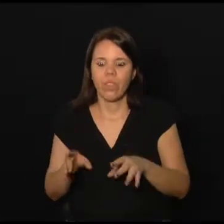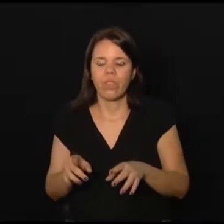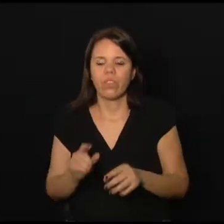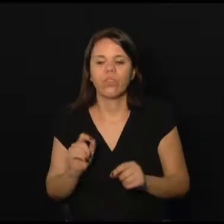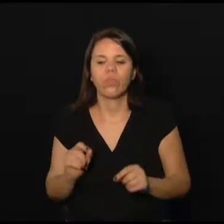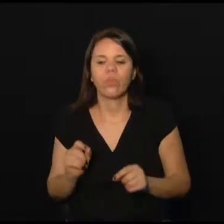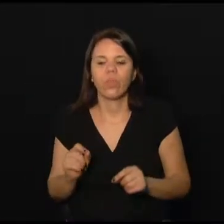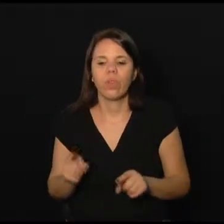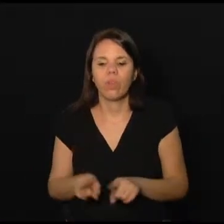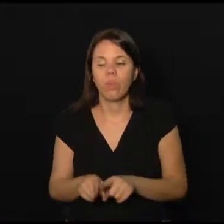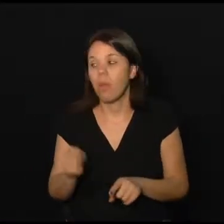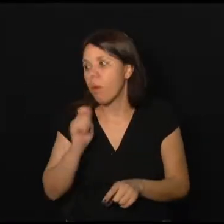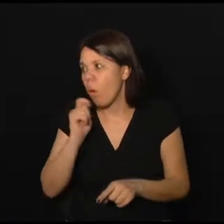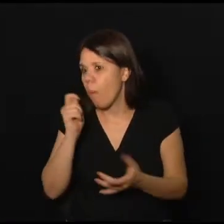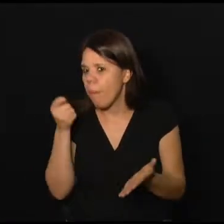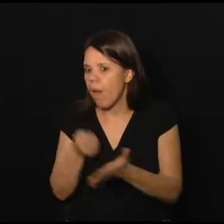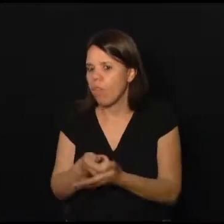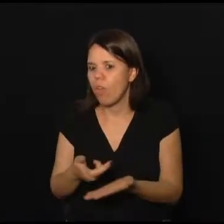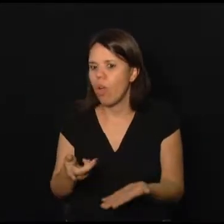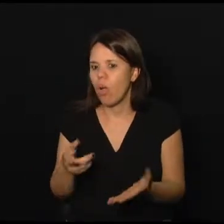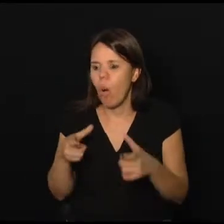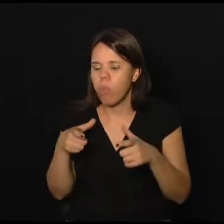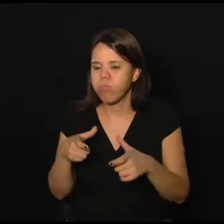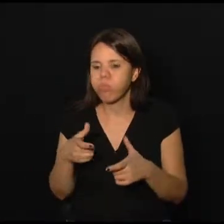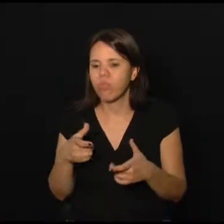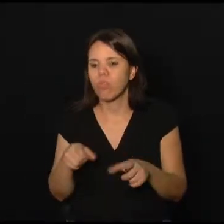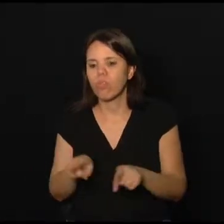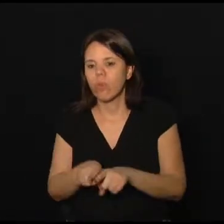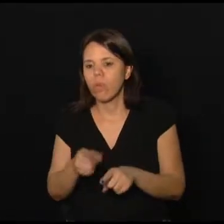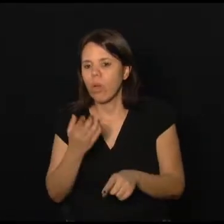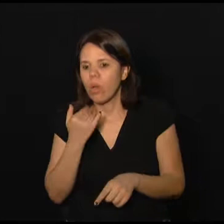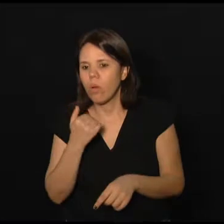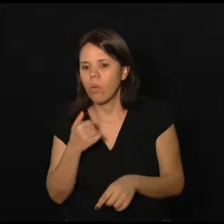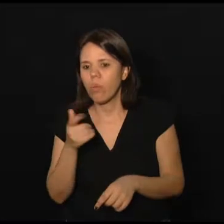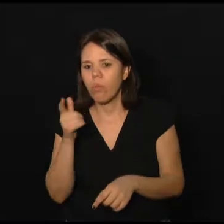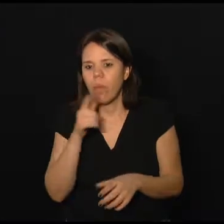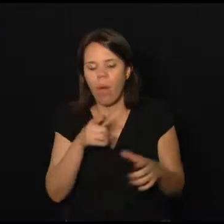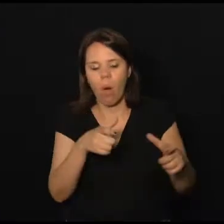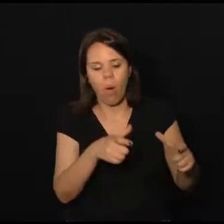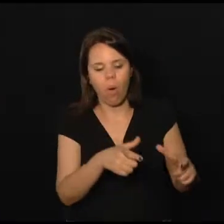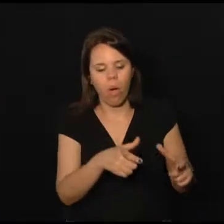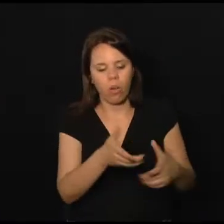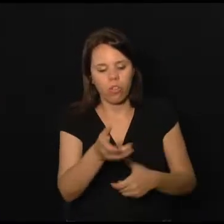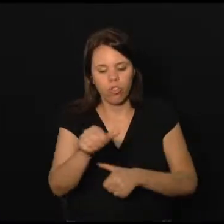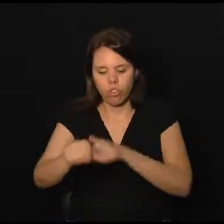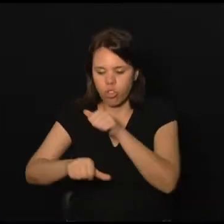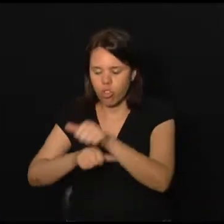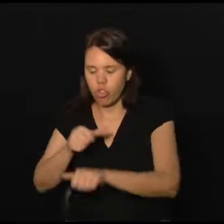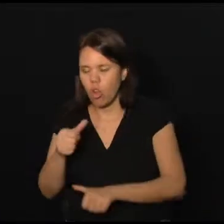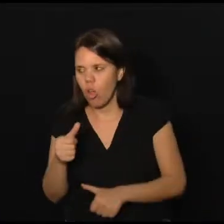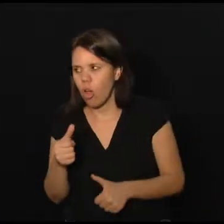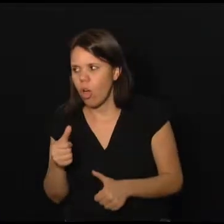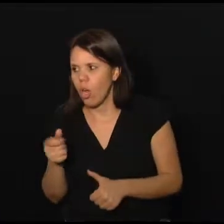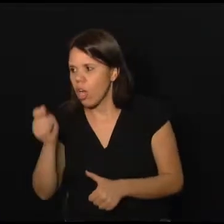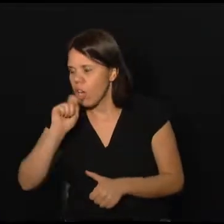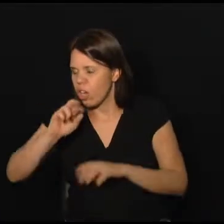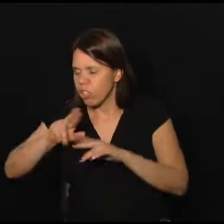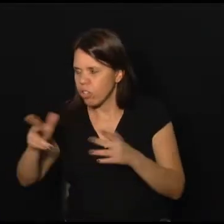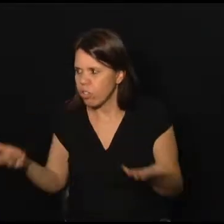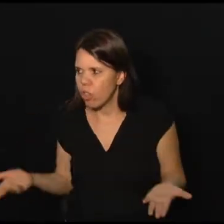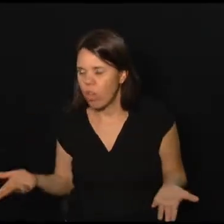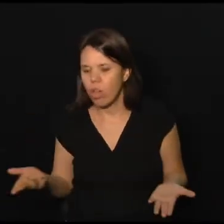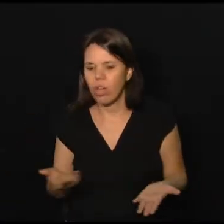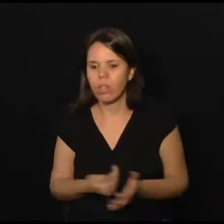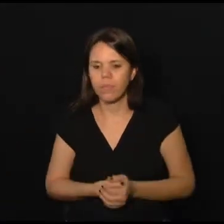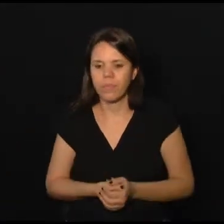gente estava falando outro dia sobre as marmitas, né? Muitas vezes pegam algo e troca, vira uma moeda de troca, né?